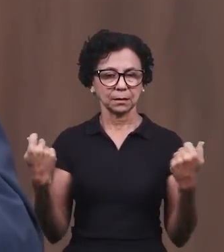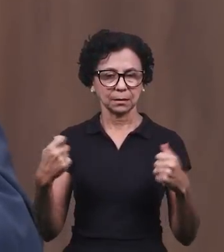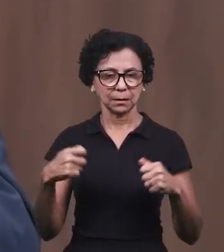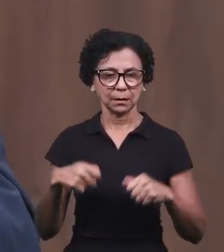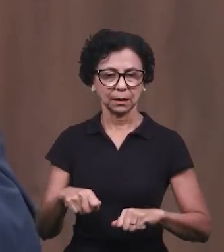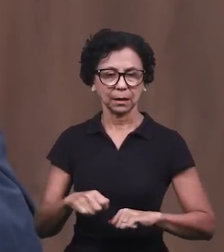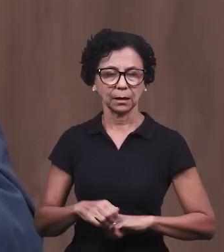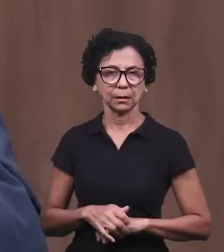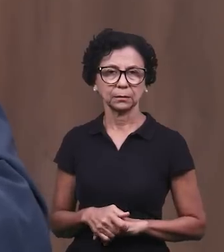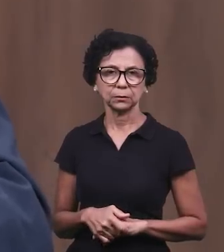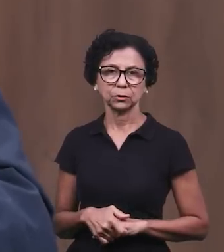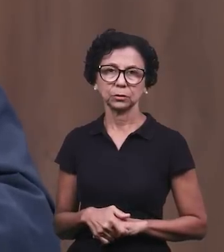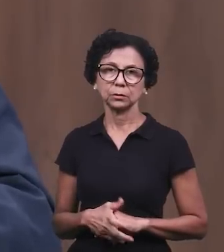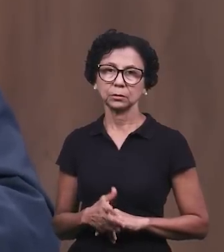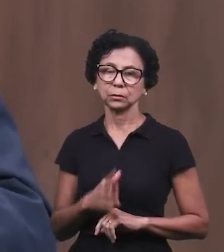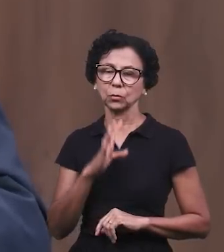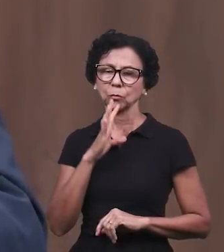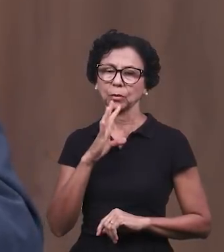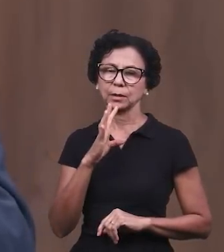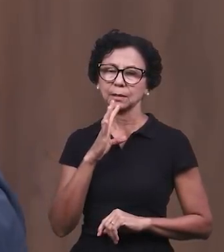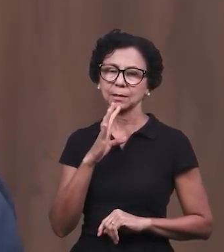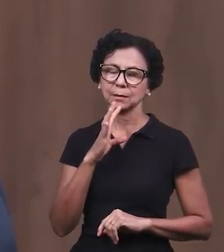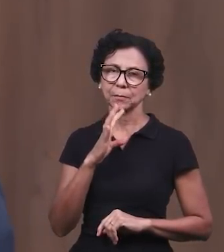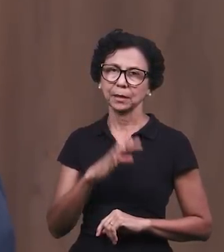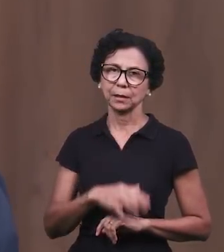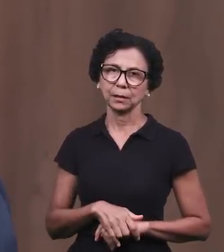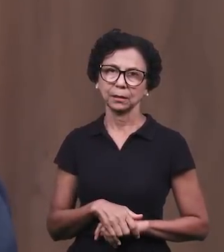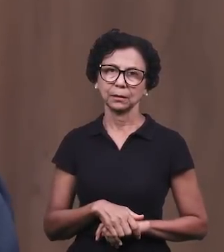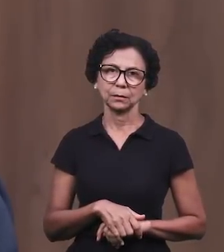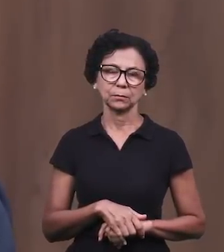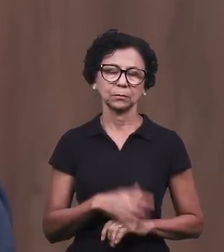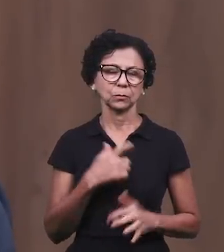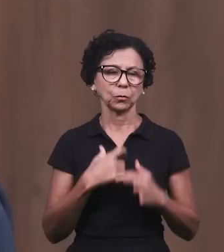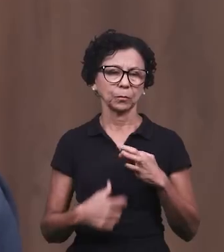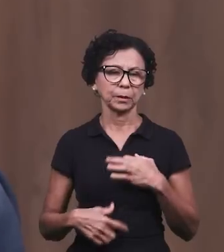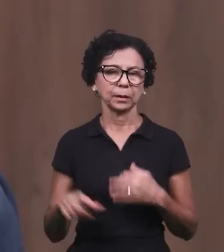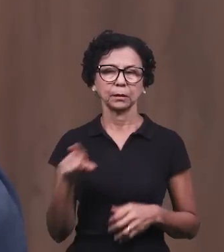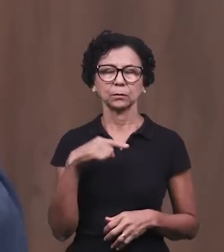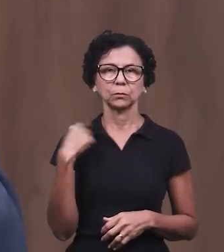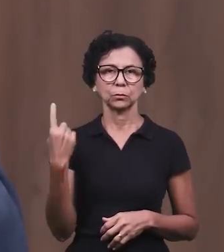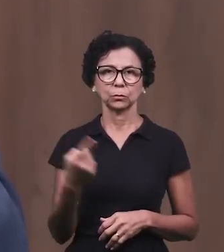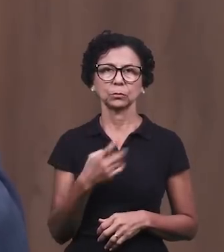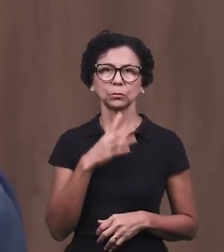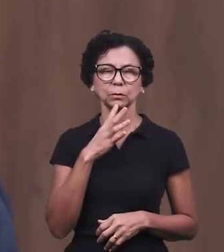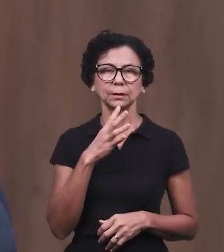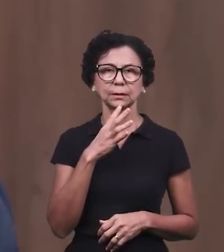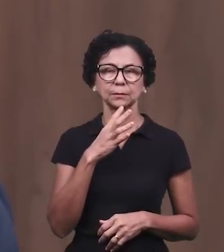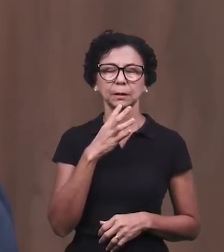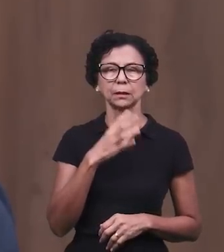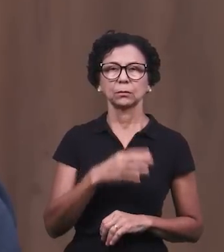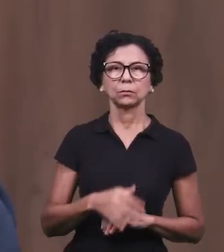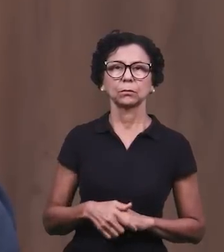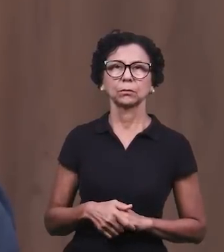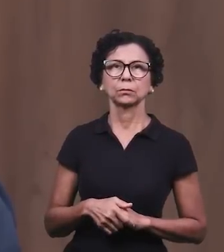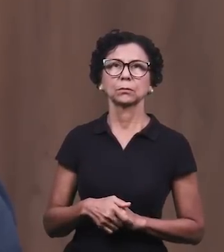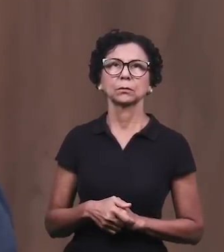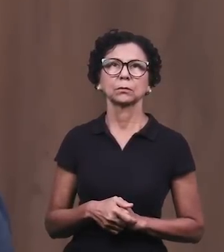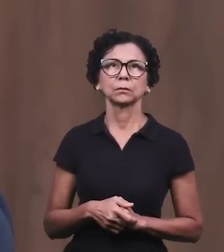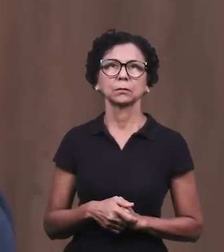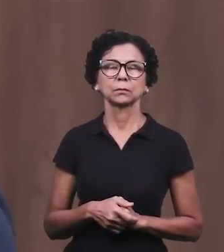nosso próximo programa, a secularização da palavra. O que acho mais... Uma coisa interessante, Amadeu, sobre